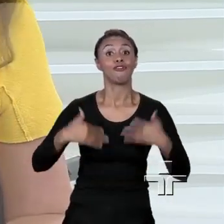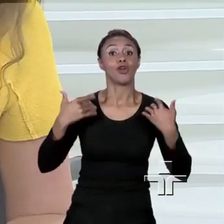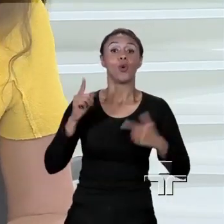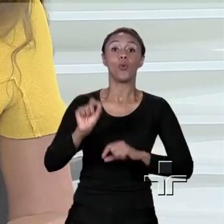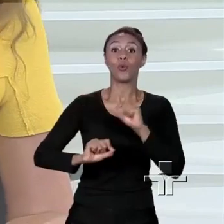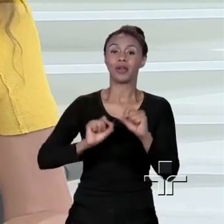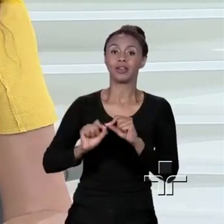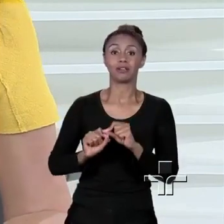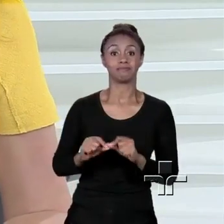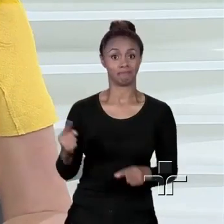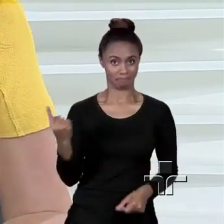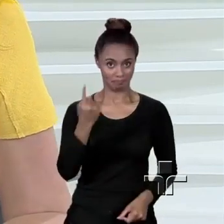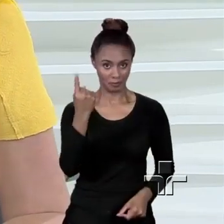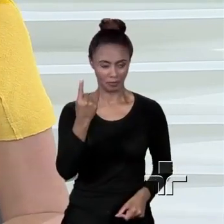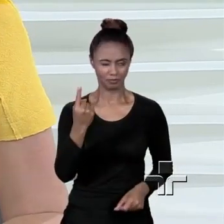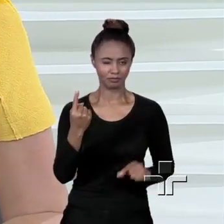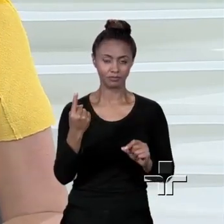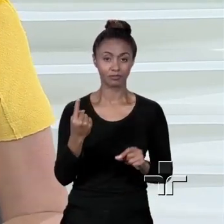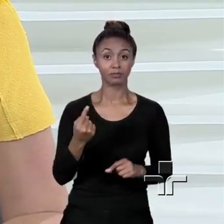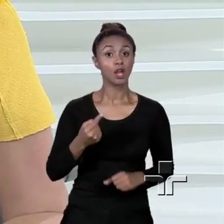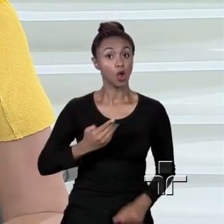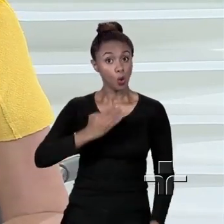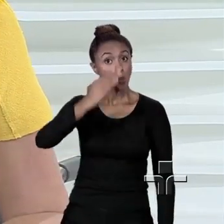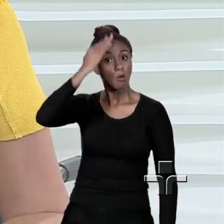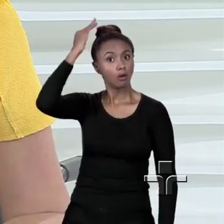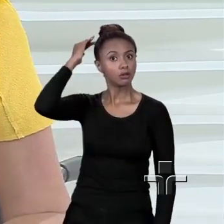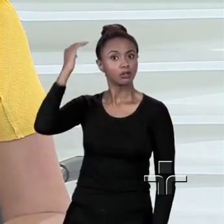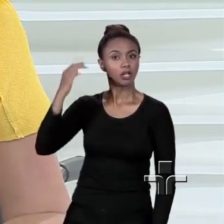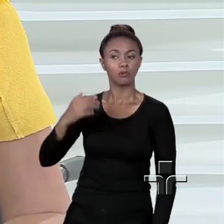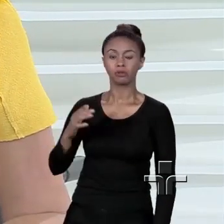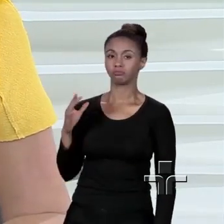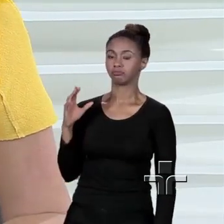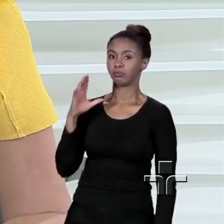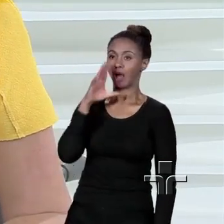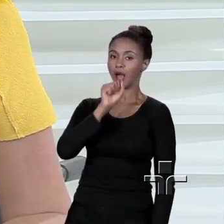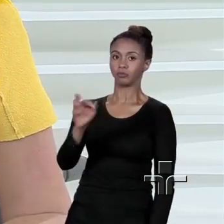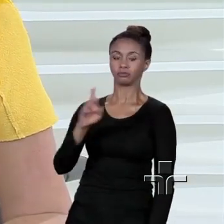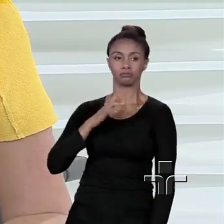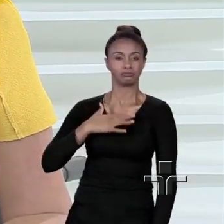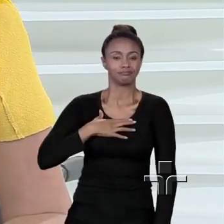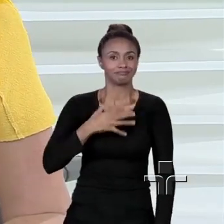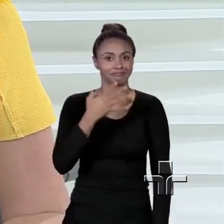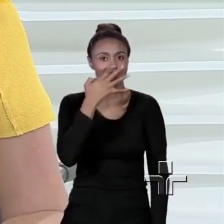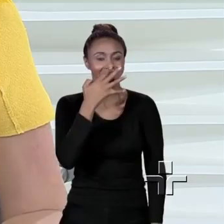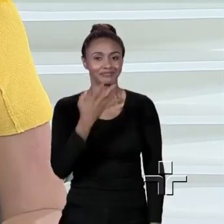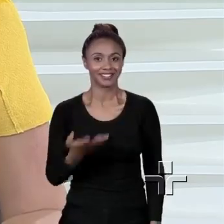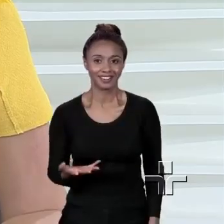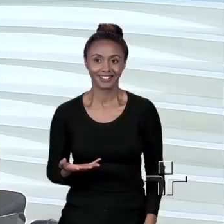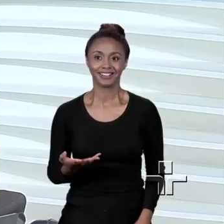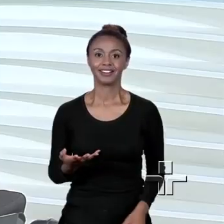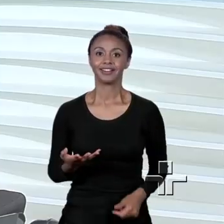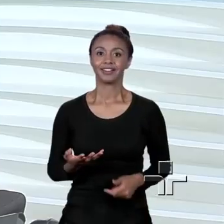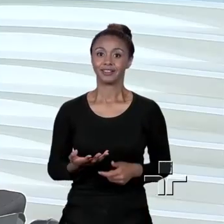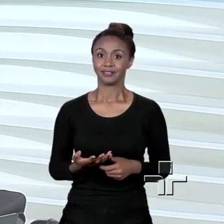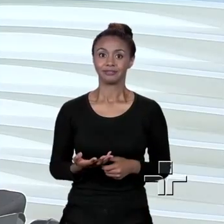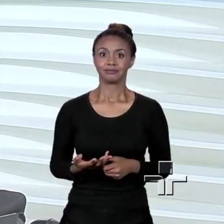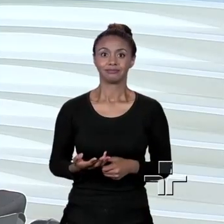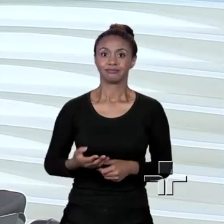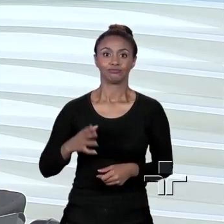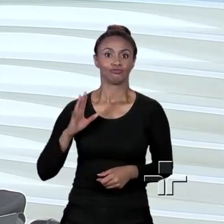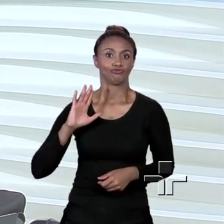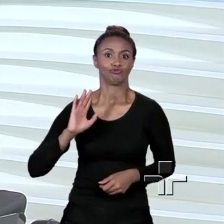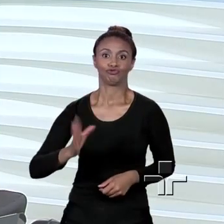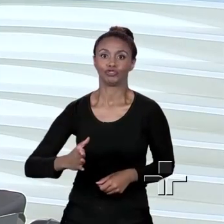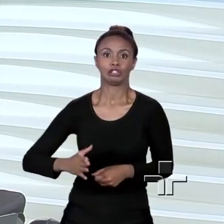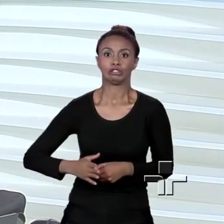primeiro, até o governo Temer me surpreendeu com a rapidez em que procurou,